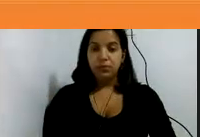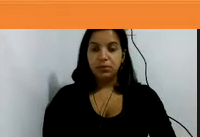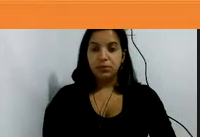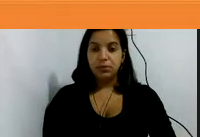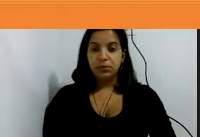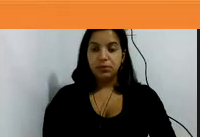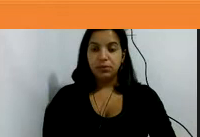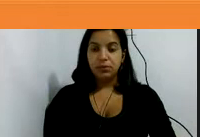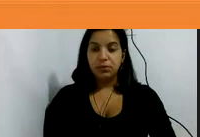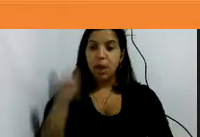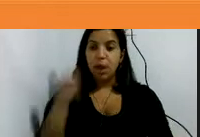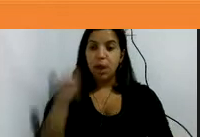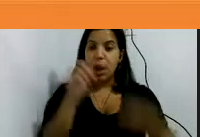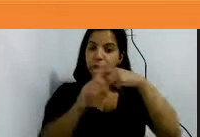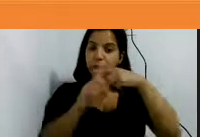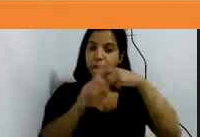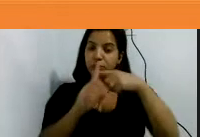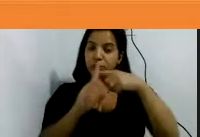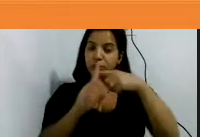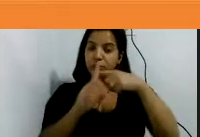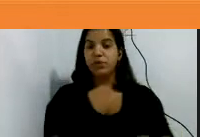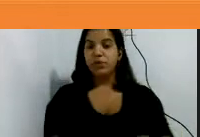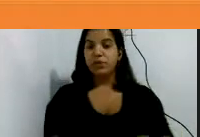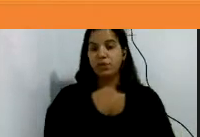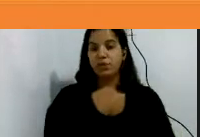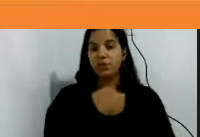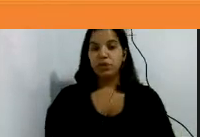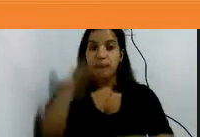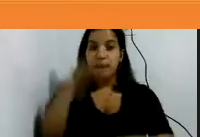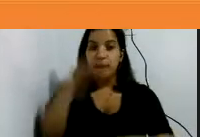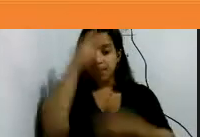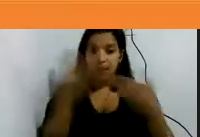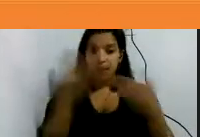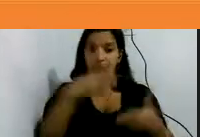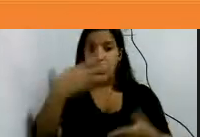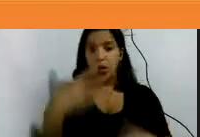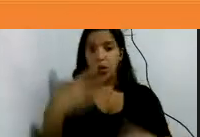O positivo. O positivo. Paciente 4?